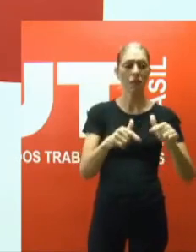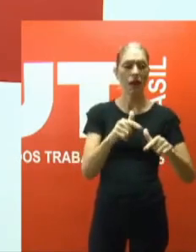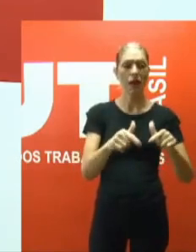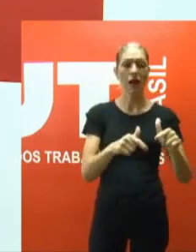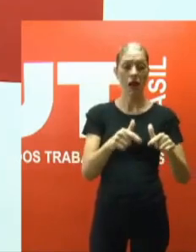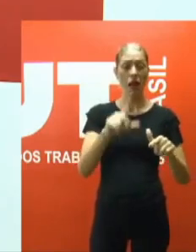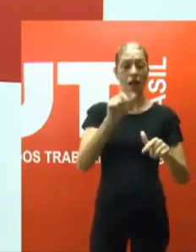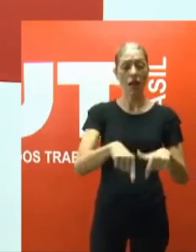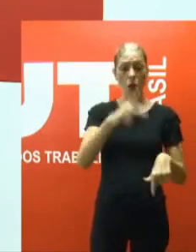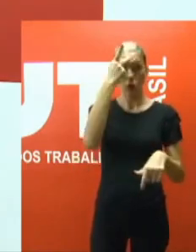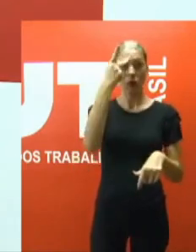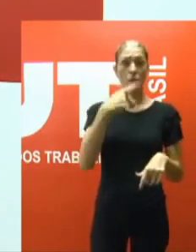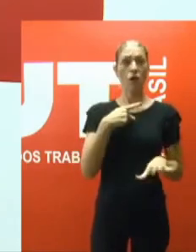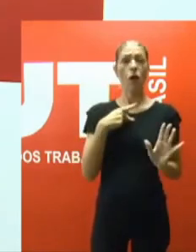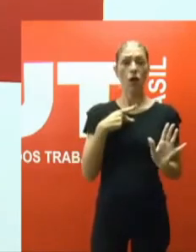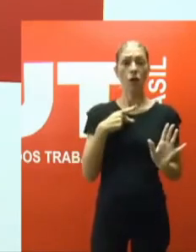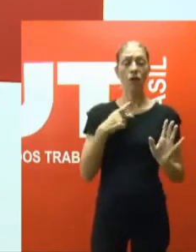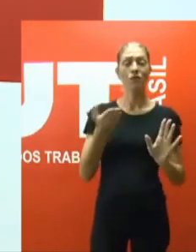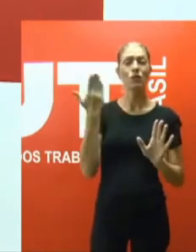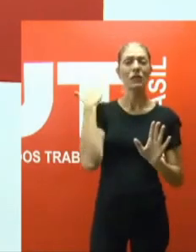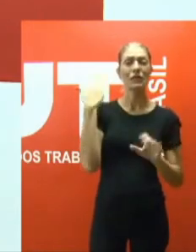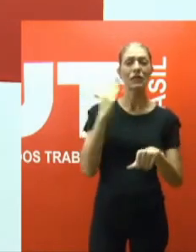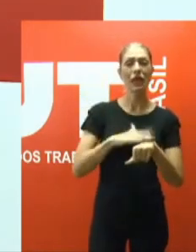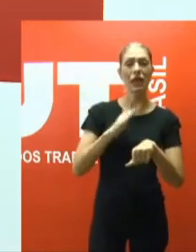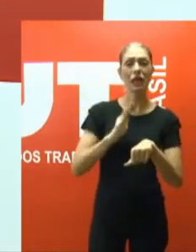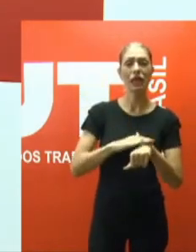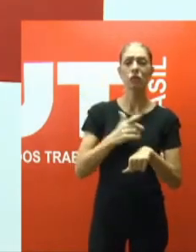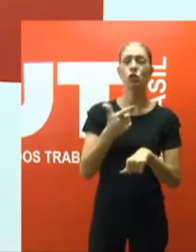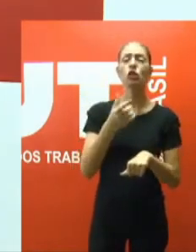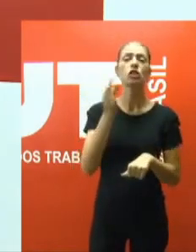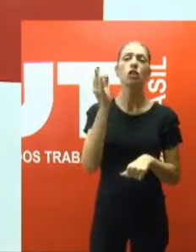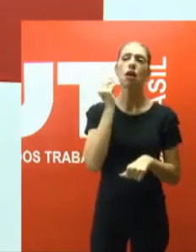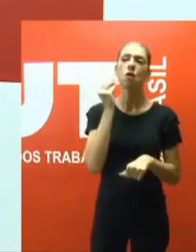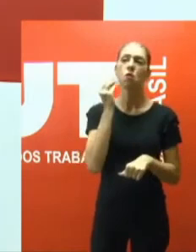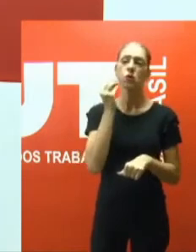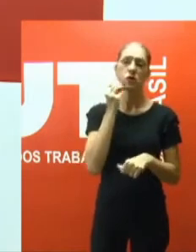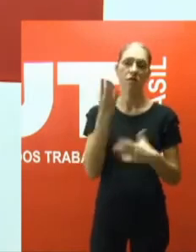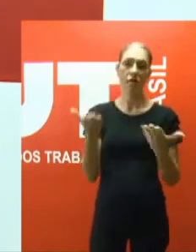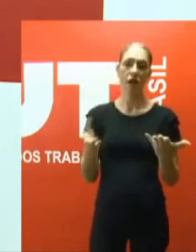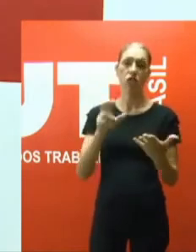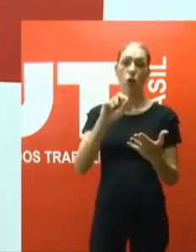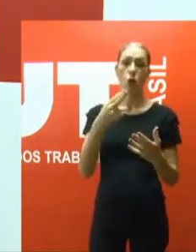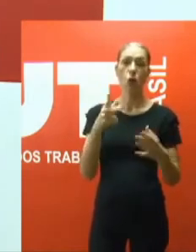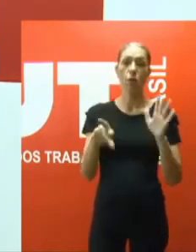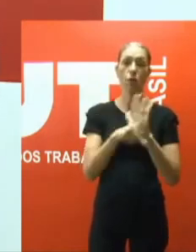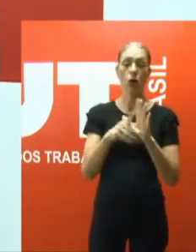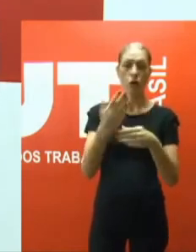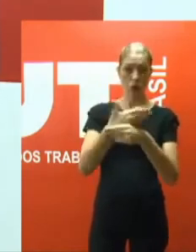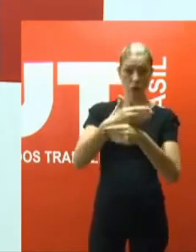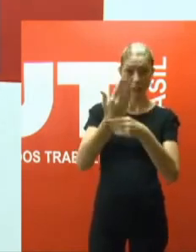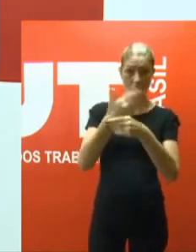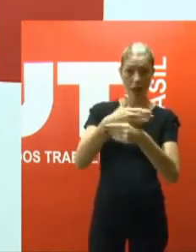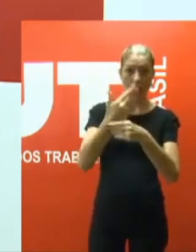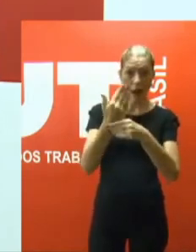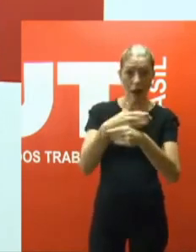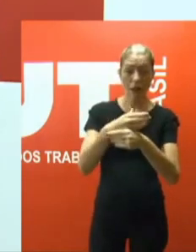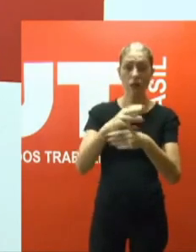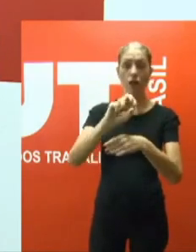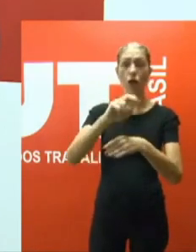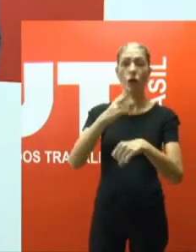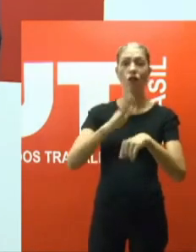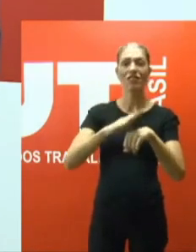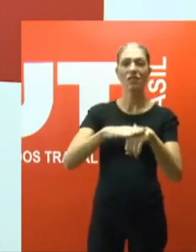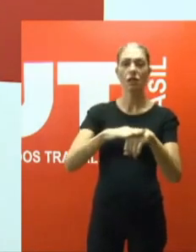conta própria. Naquele tempo a nossa opção era muito pequena. Ou era ser motorista de táxi, ou era montar um